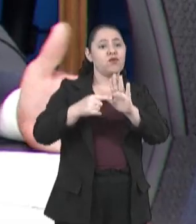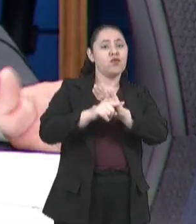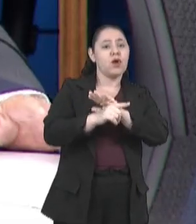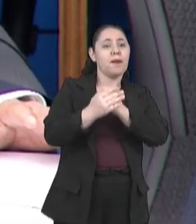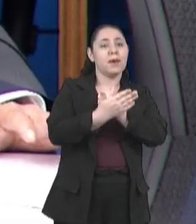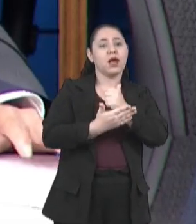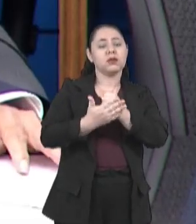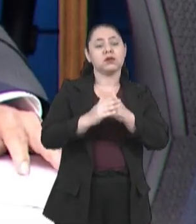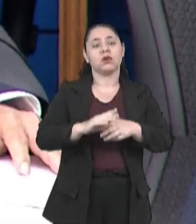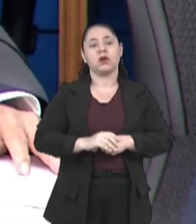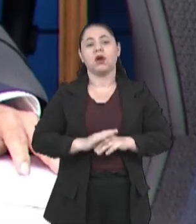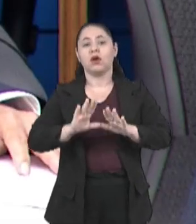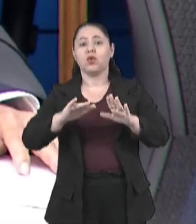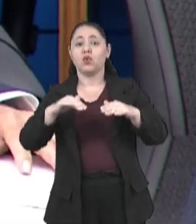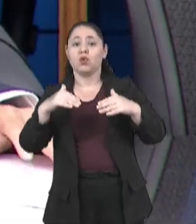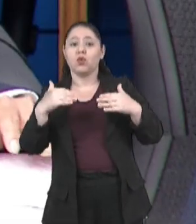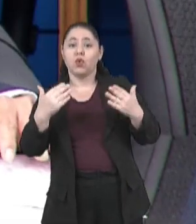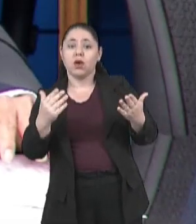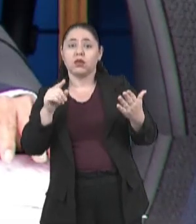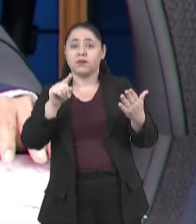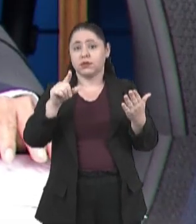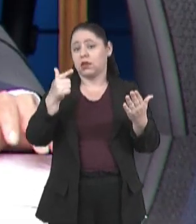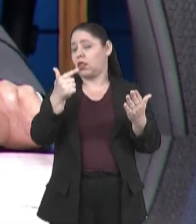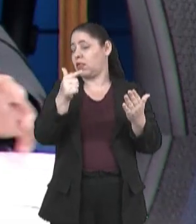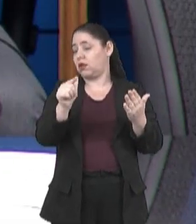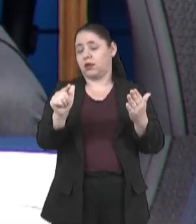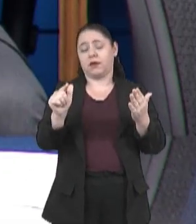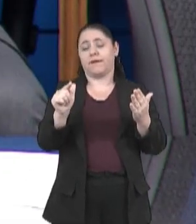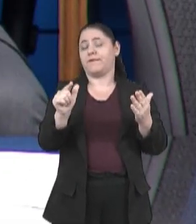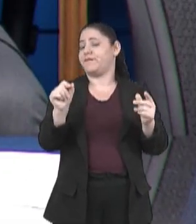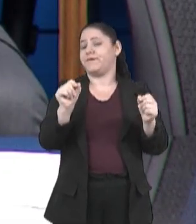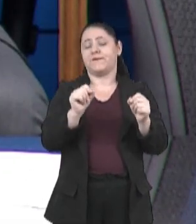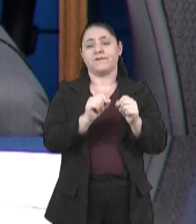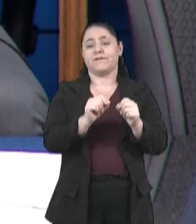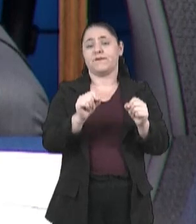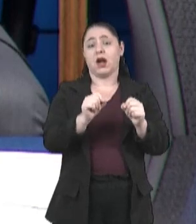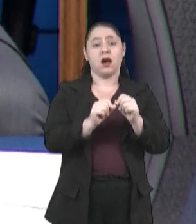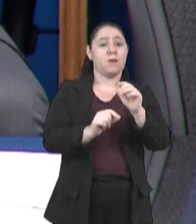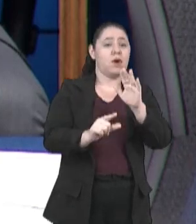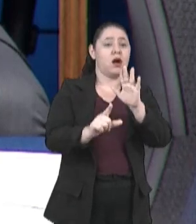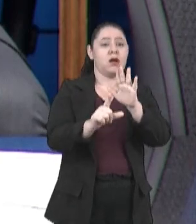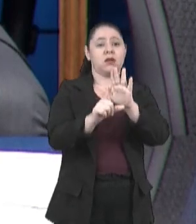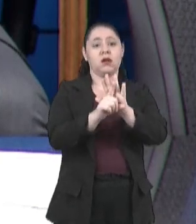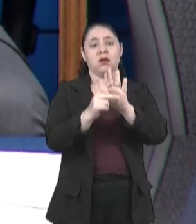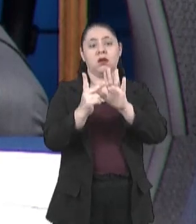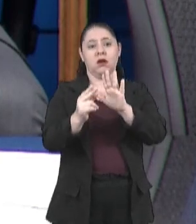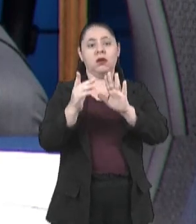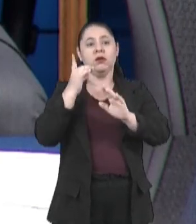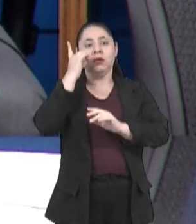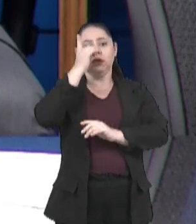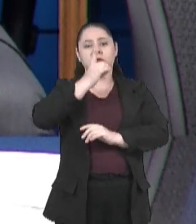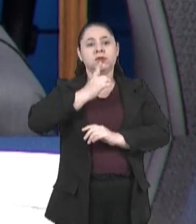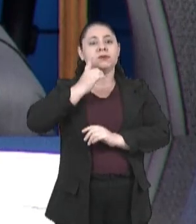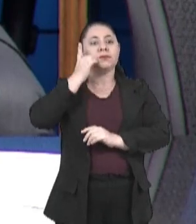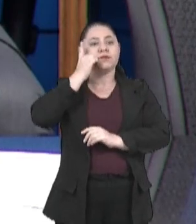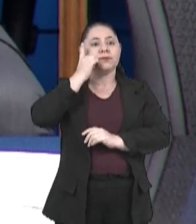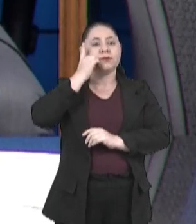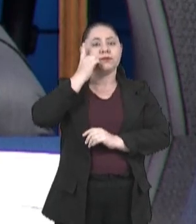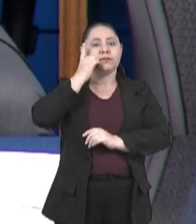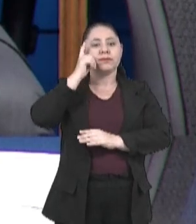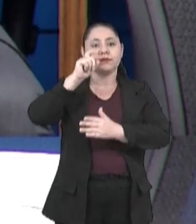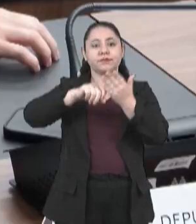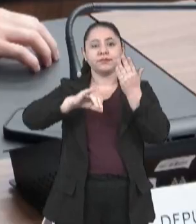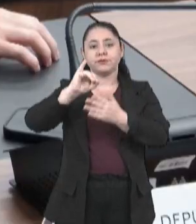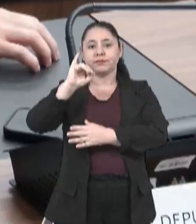fundamento. Quando você não faz uma lei, como o deputado Zeca fez, de